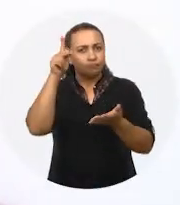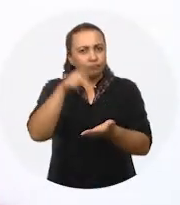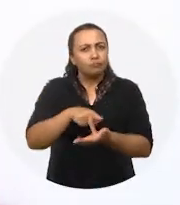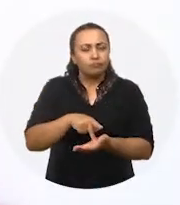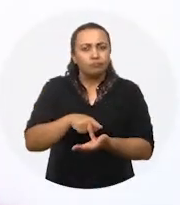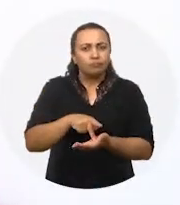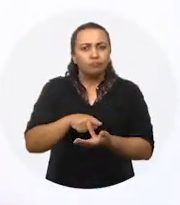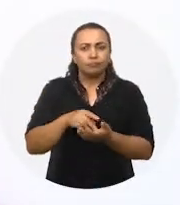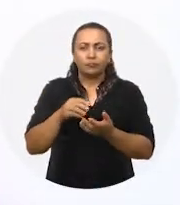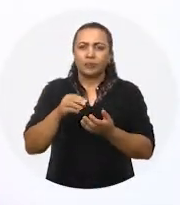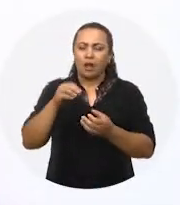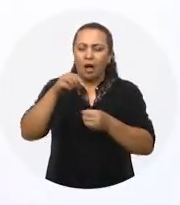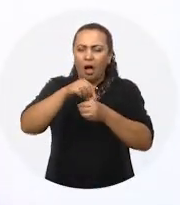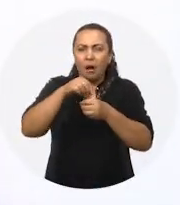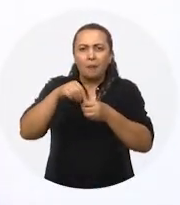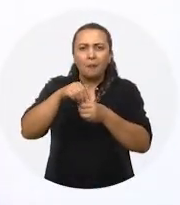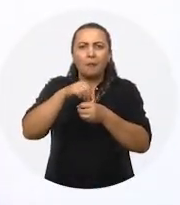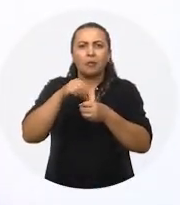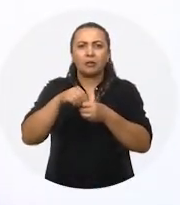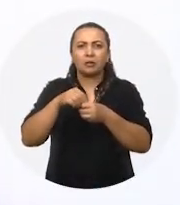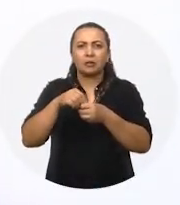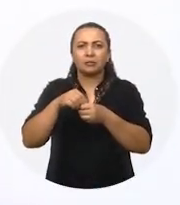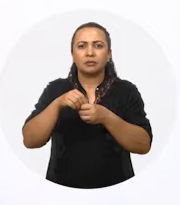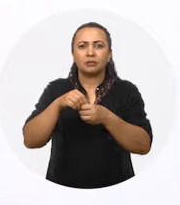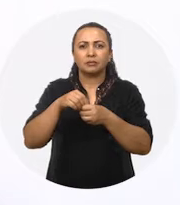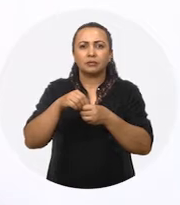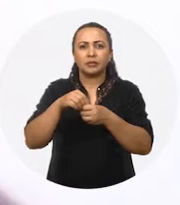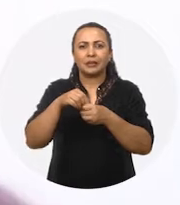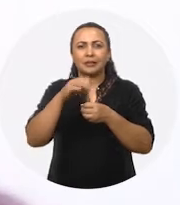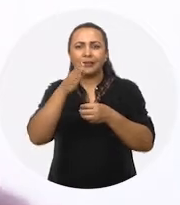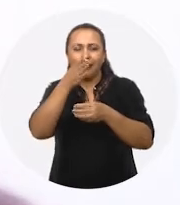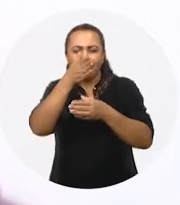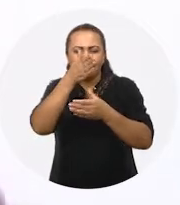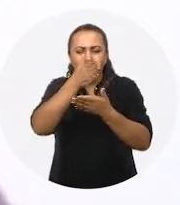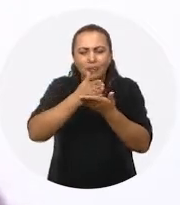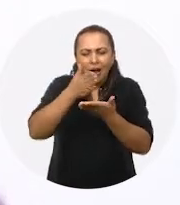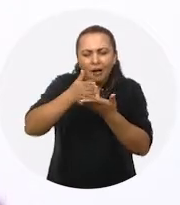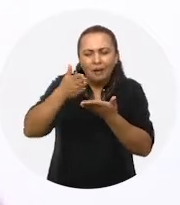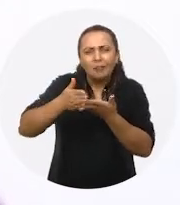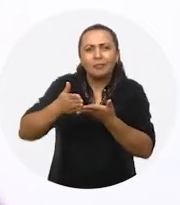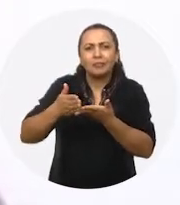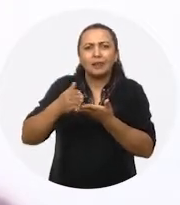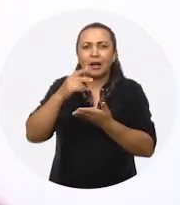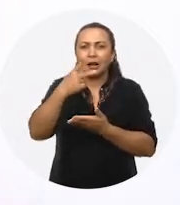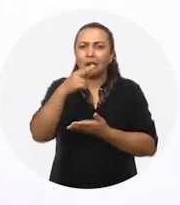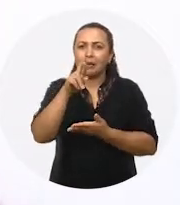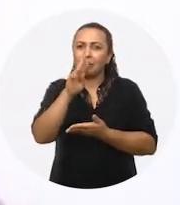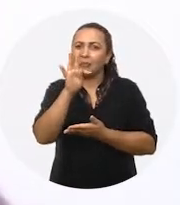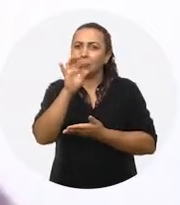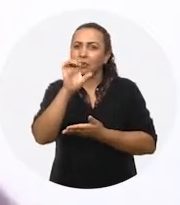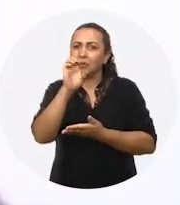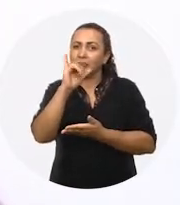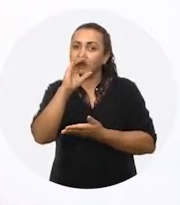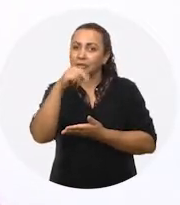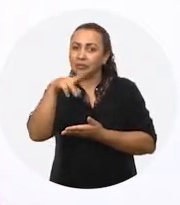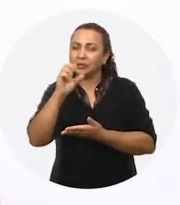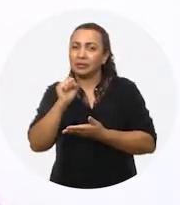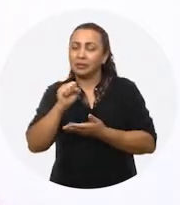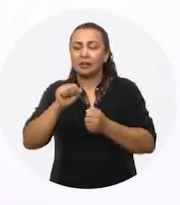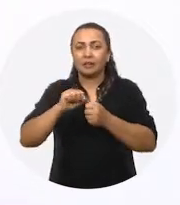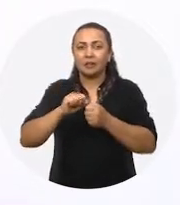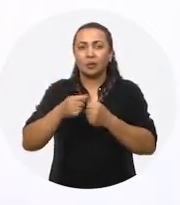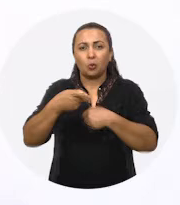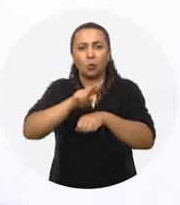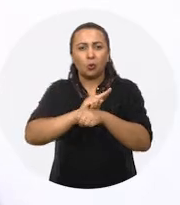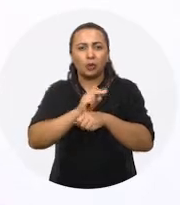Originalmente, essas moléculas, os peptídeos, certo? Que são frações que formam as proteínas, eles foram desenhados contra